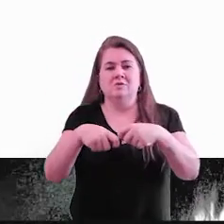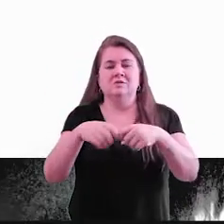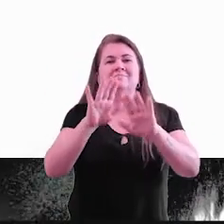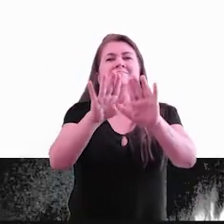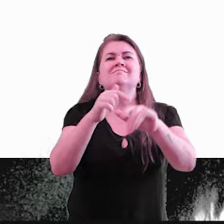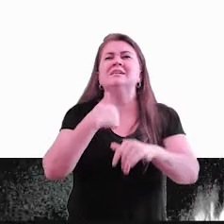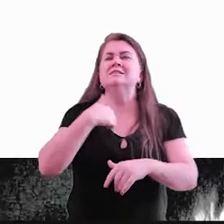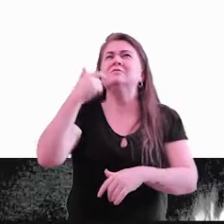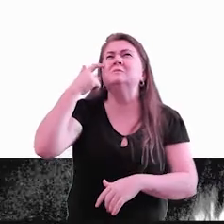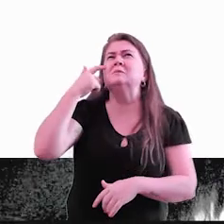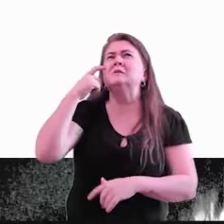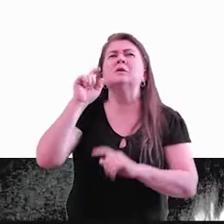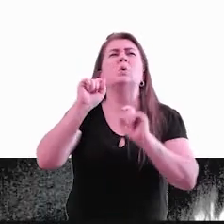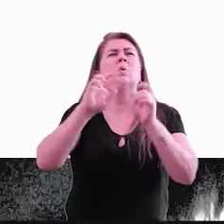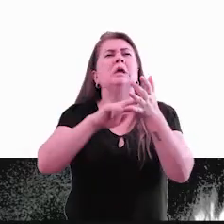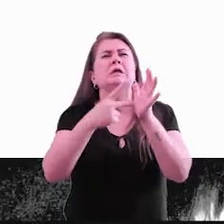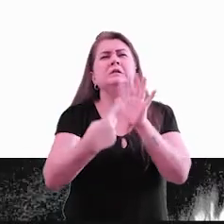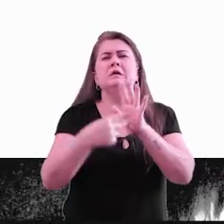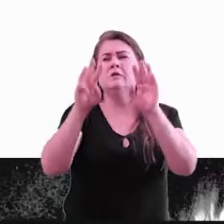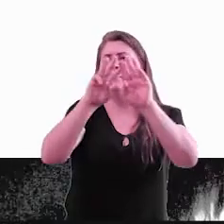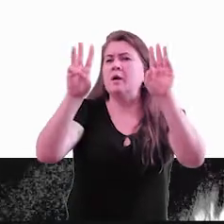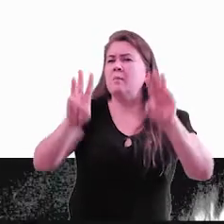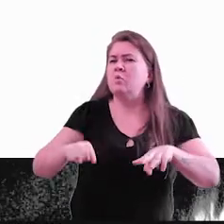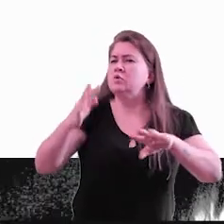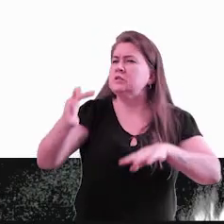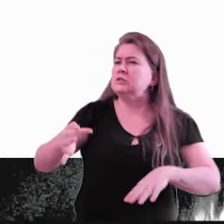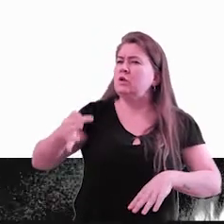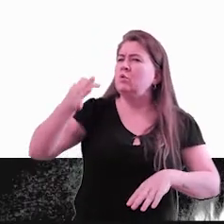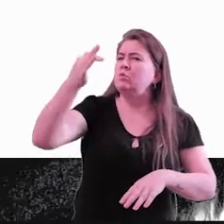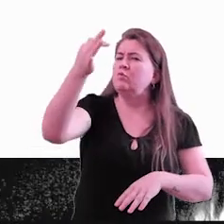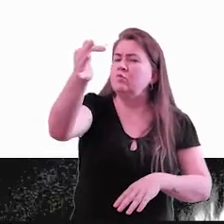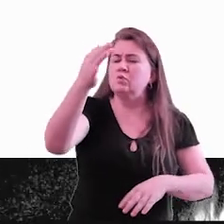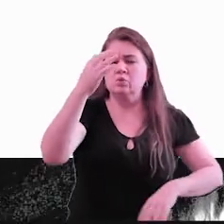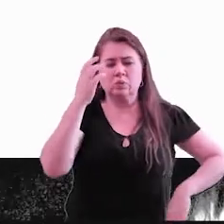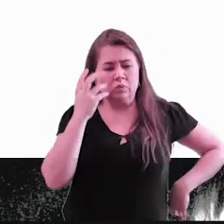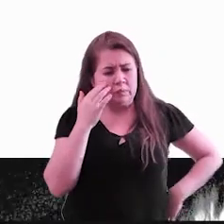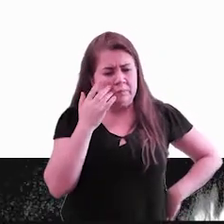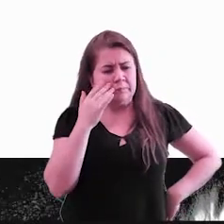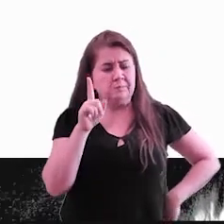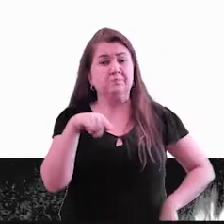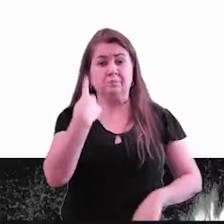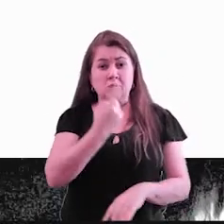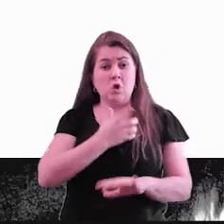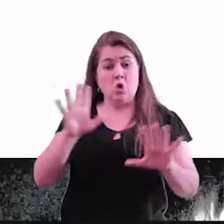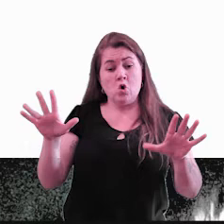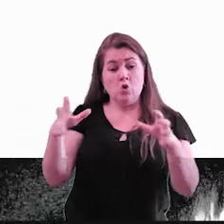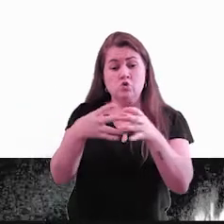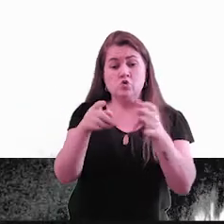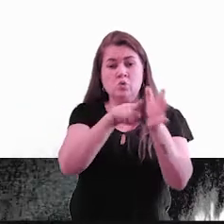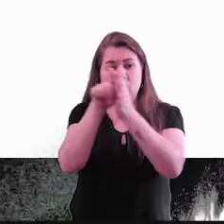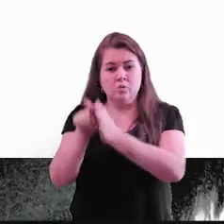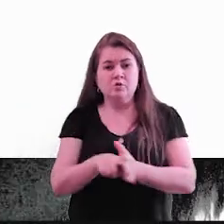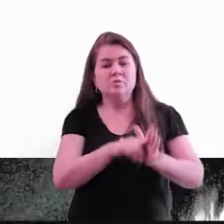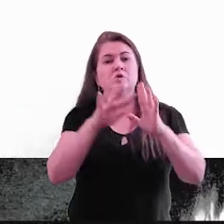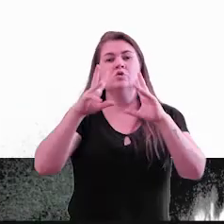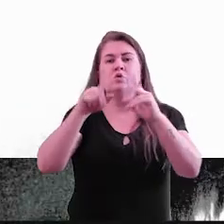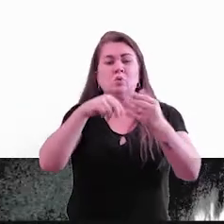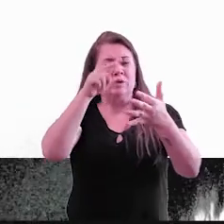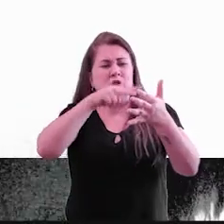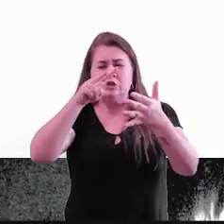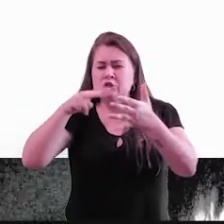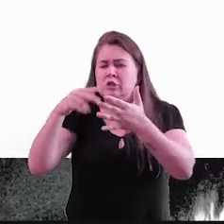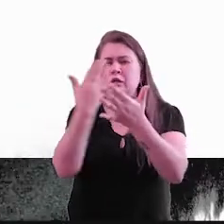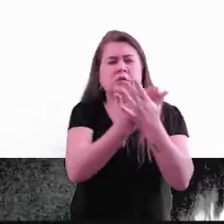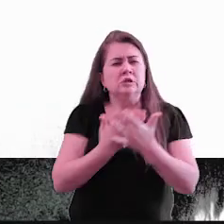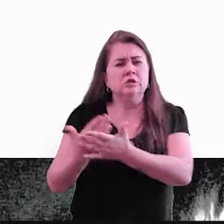No nosso grupo de pesquisa e tudo que a gente tem lido e vivenciado, a gente não consegue pensar um museu do futuro sem um museu